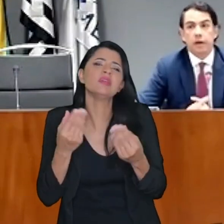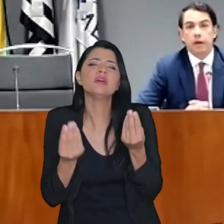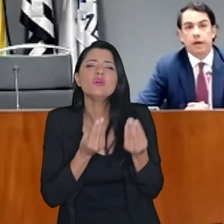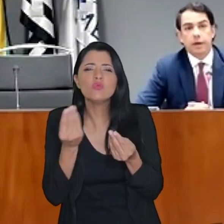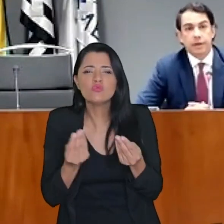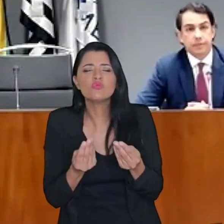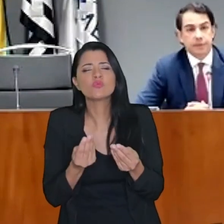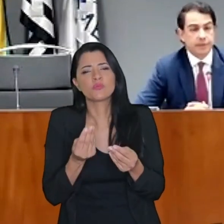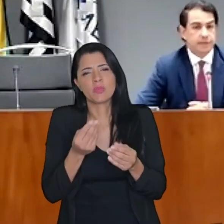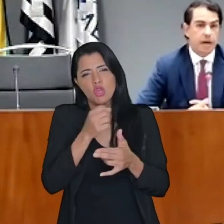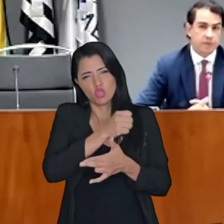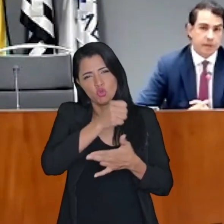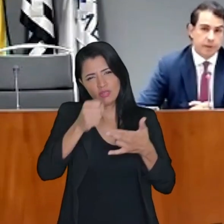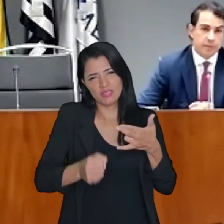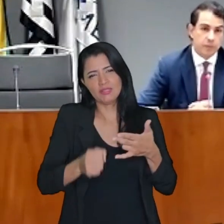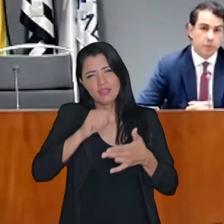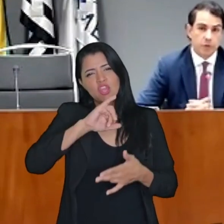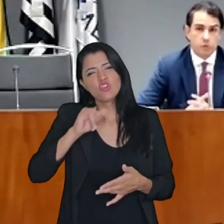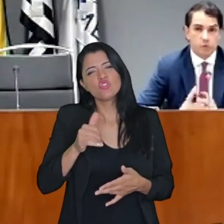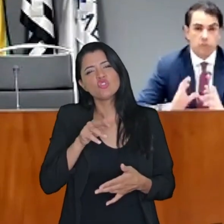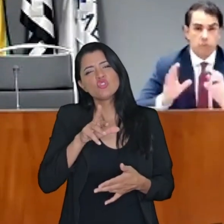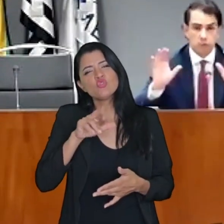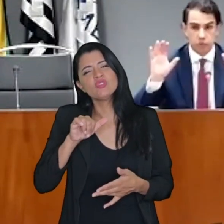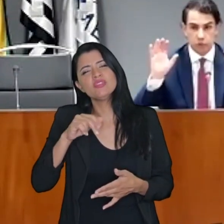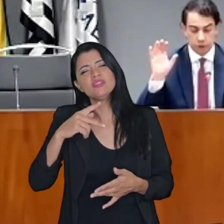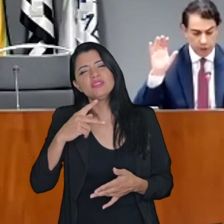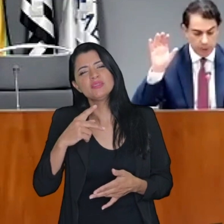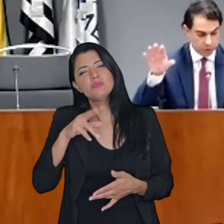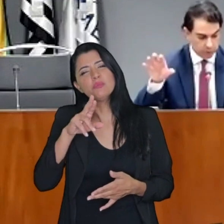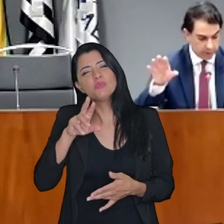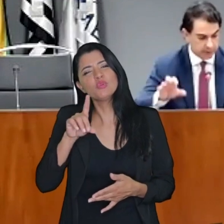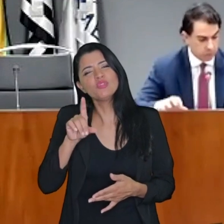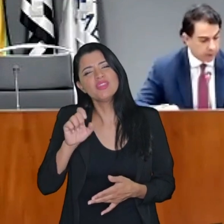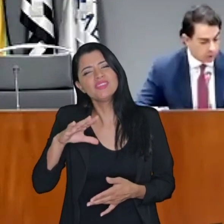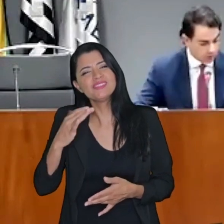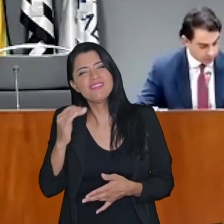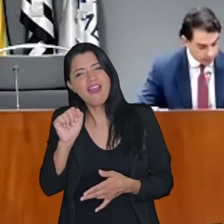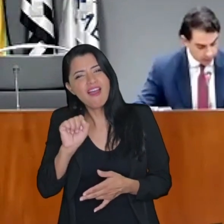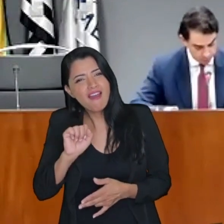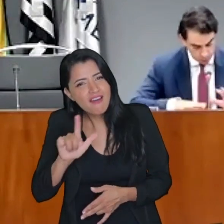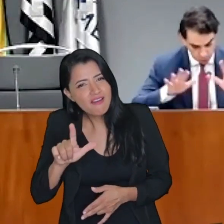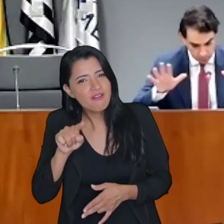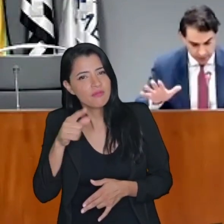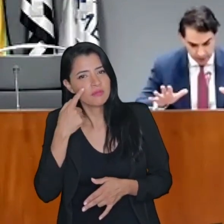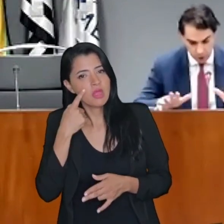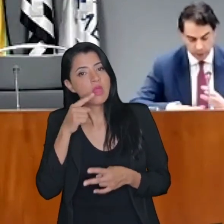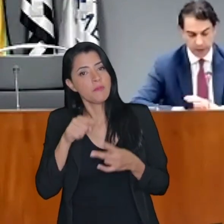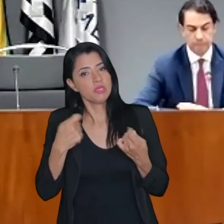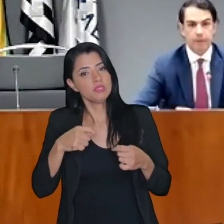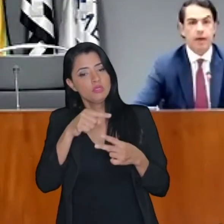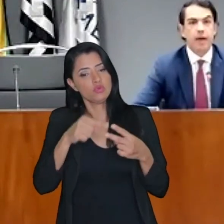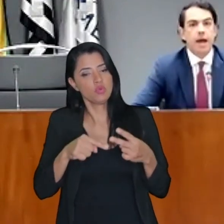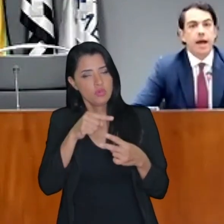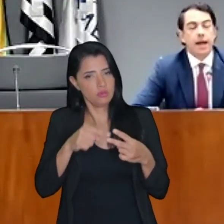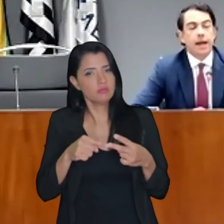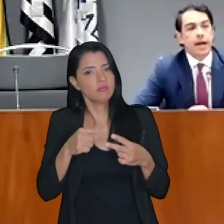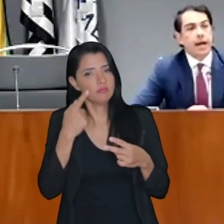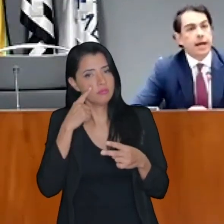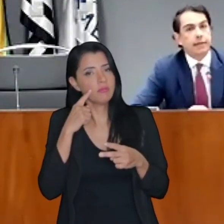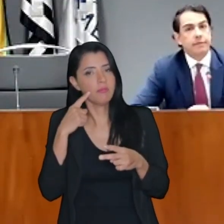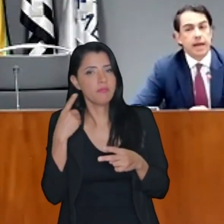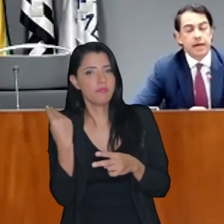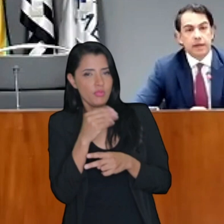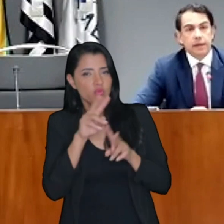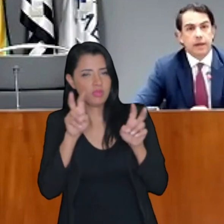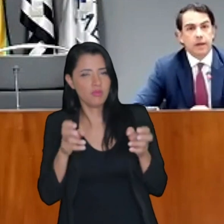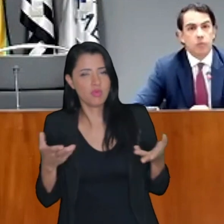parece necessário estabelecer pelo menos 2 pontos de aproximação para o nosso painel aqui,